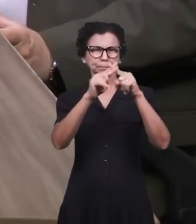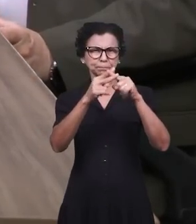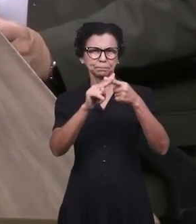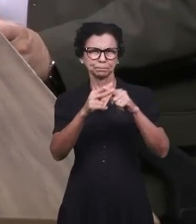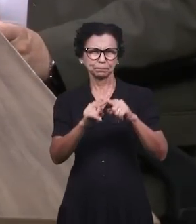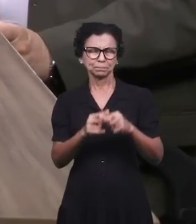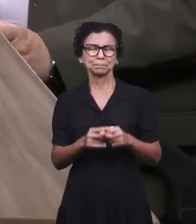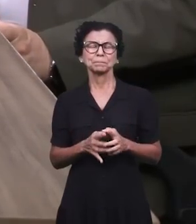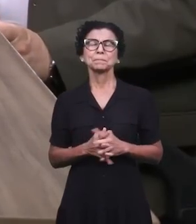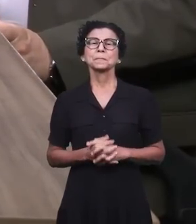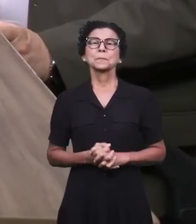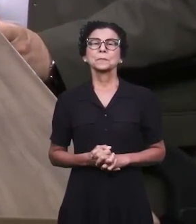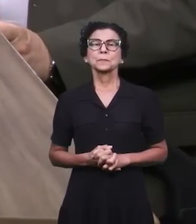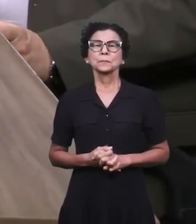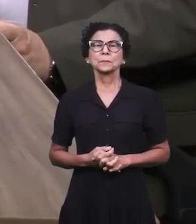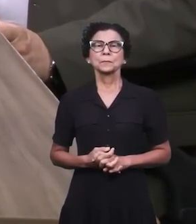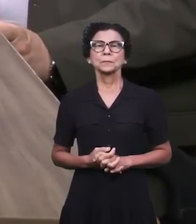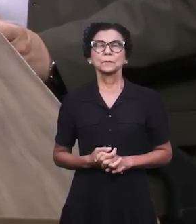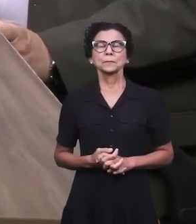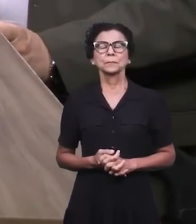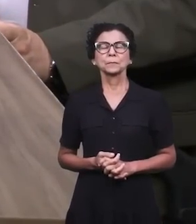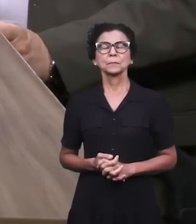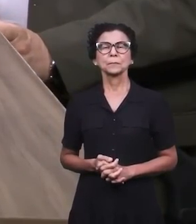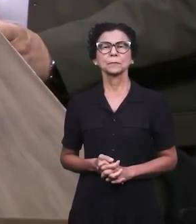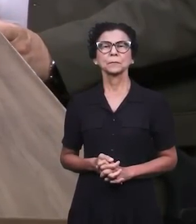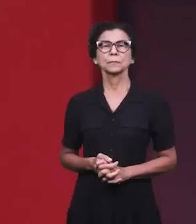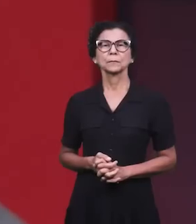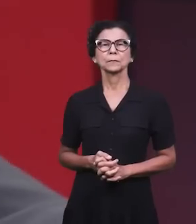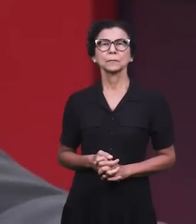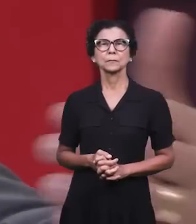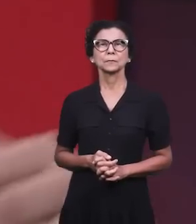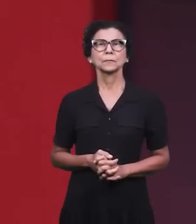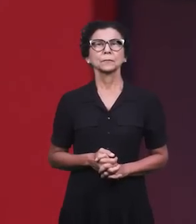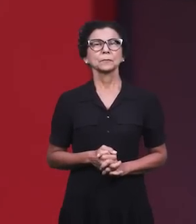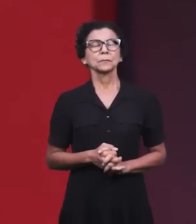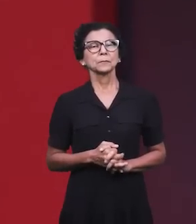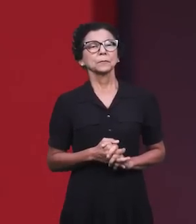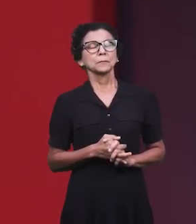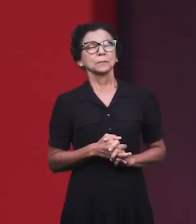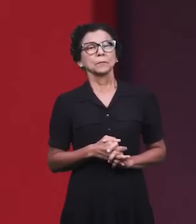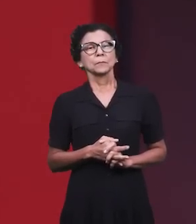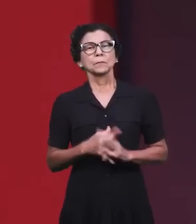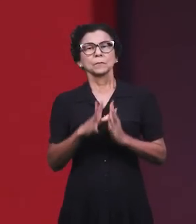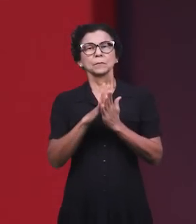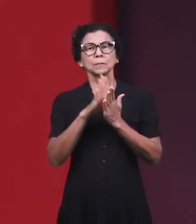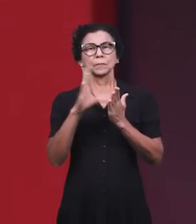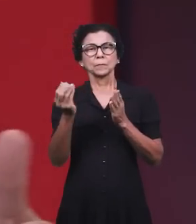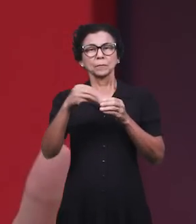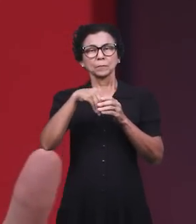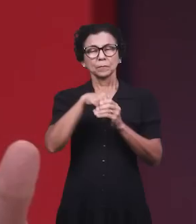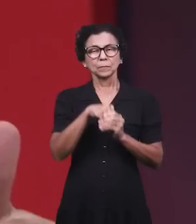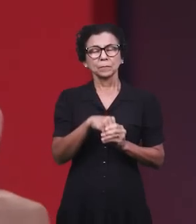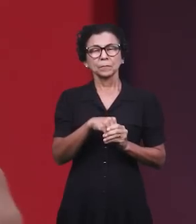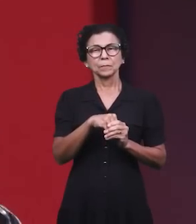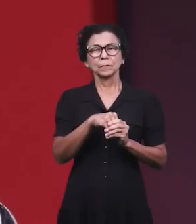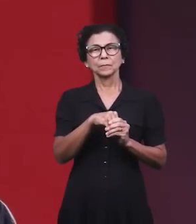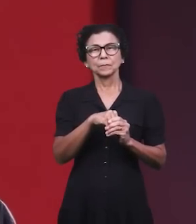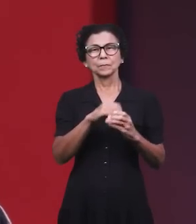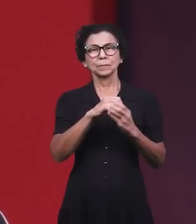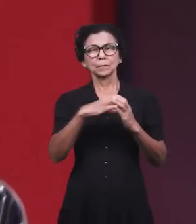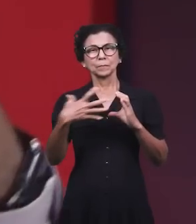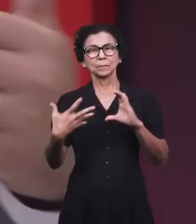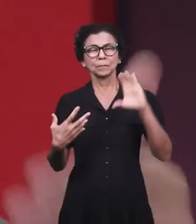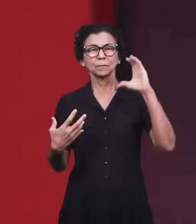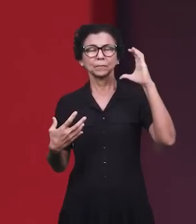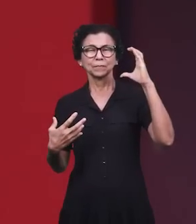rica, porque ela traz vários aspectos da ciência dentro na palavra, e em Salomão ali você vê que foi